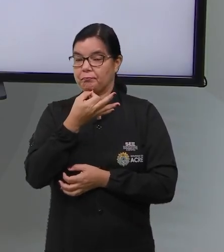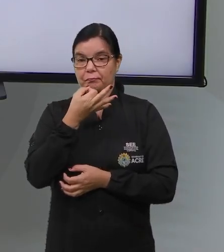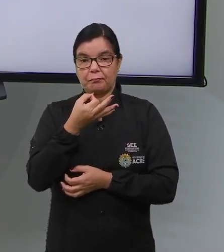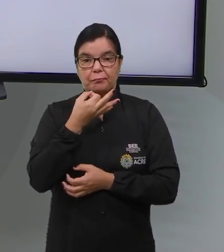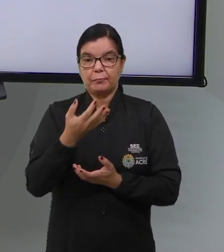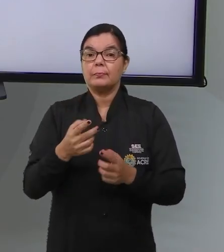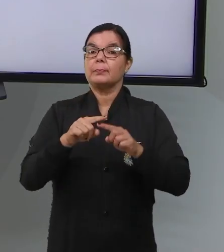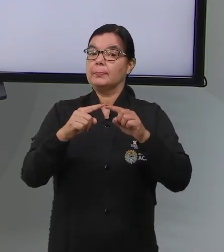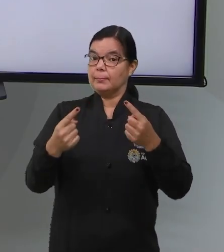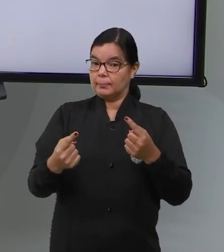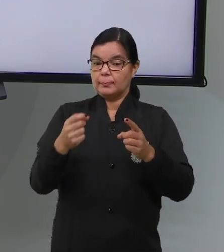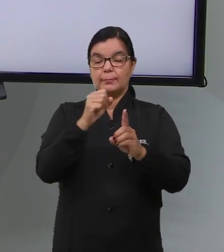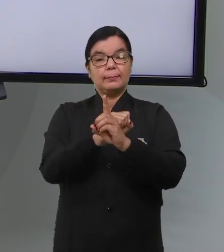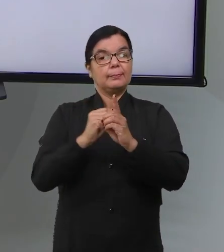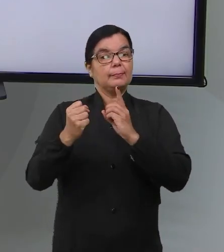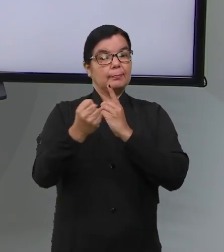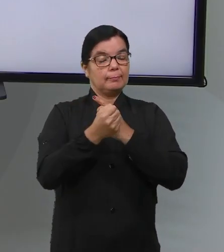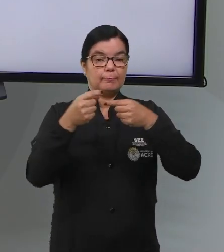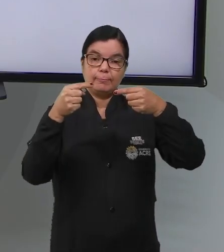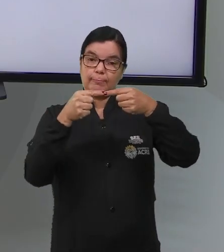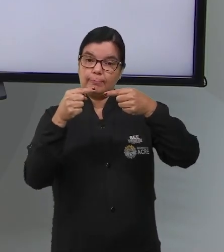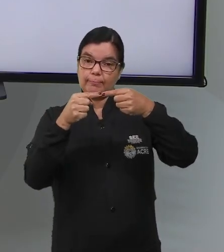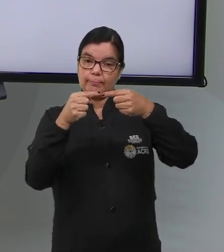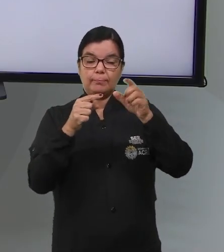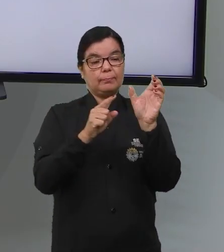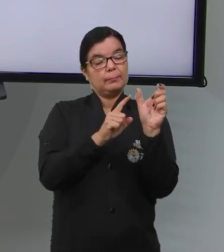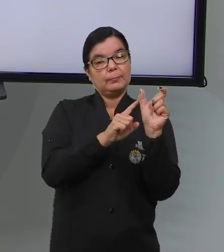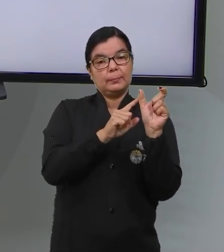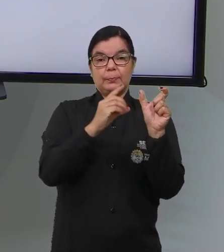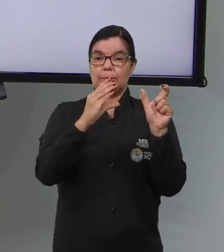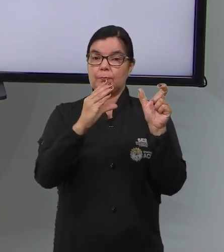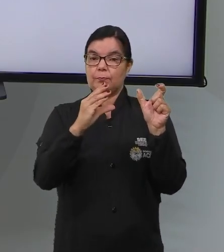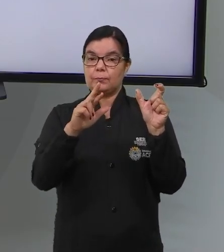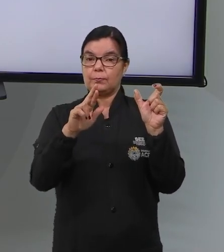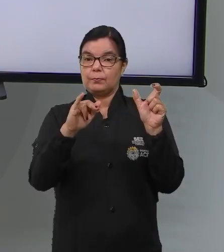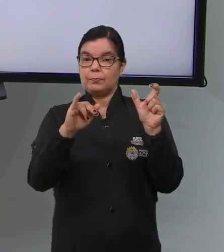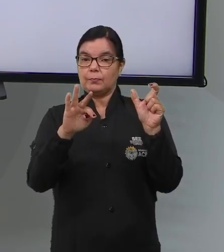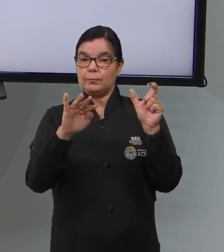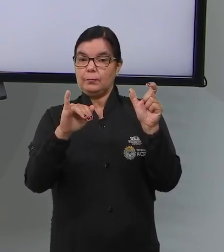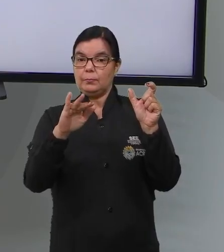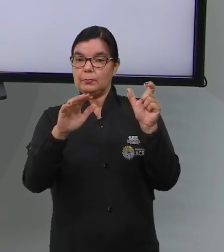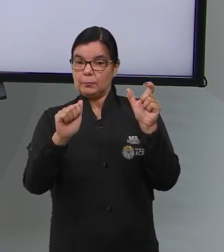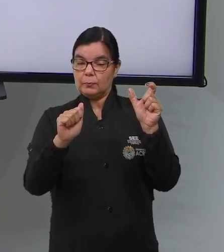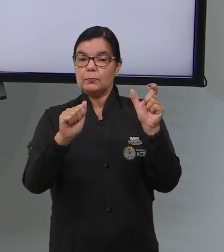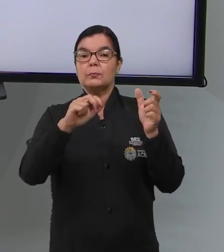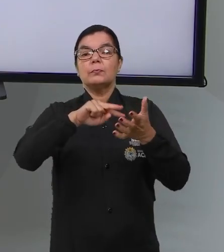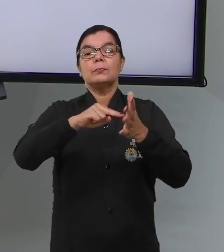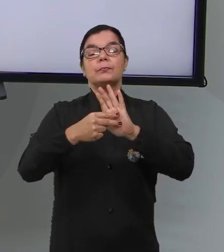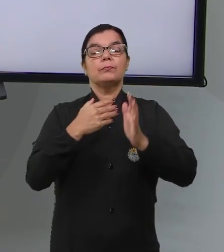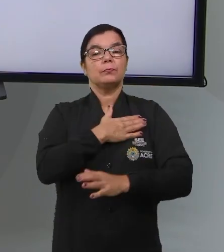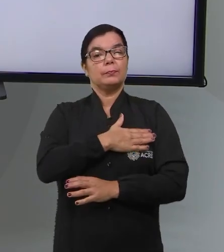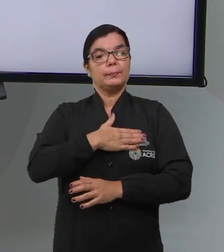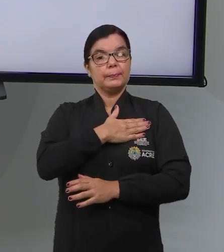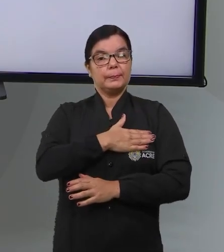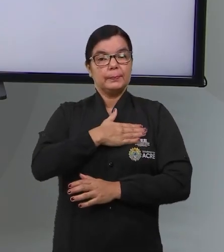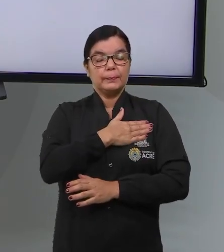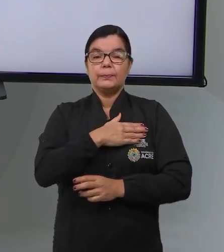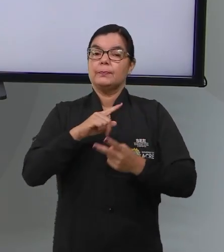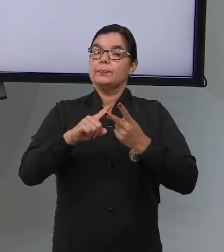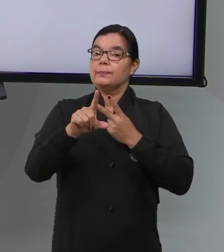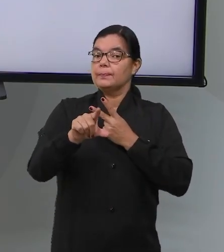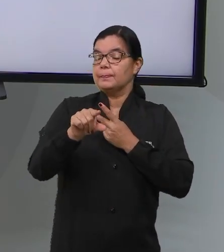crítica, mas associando a palavra crítica à questão de gostos, de preferências, o